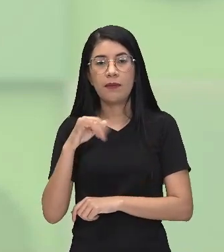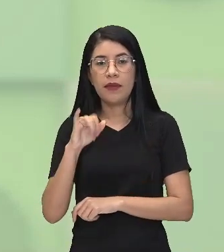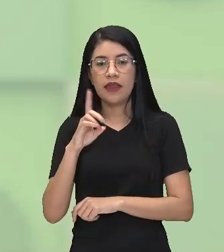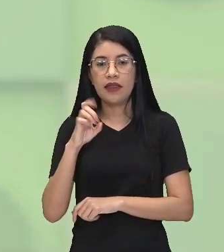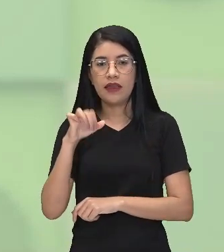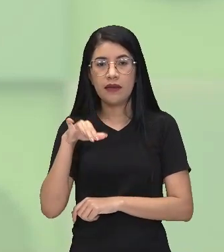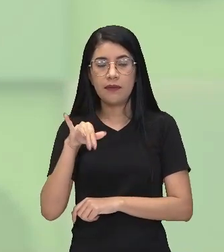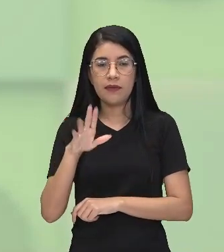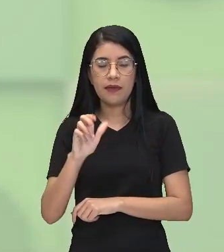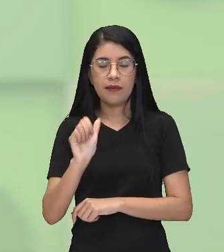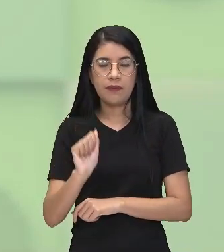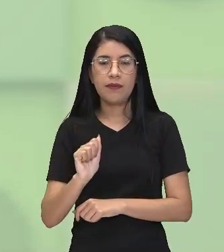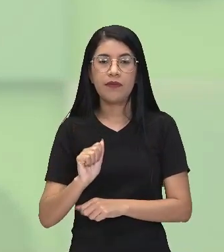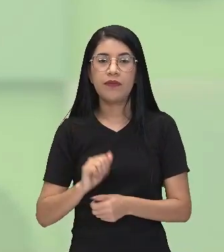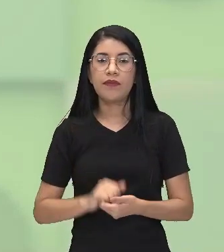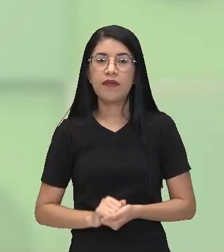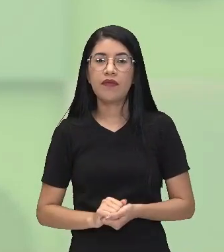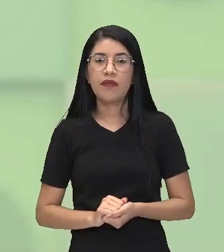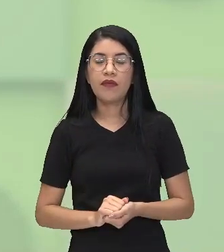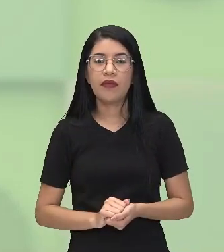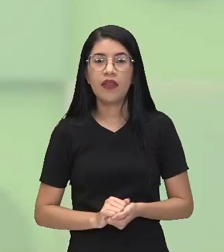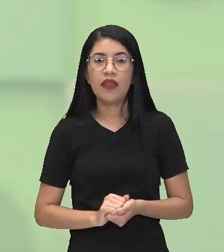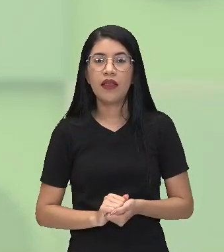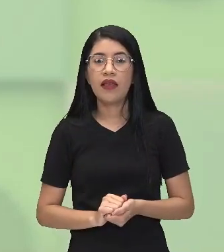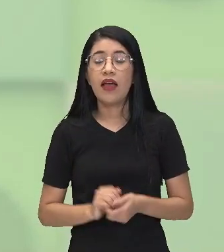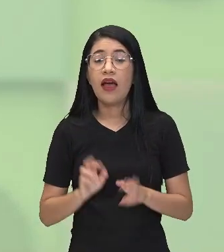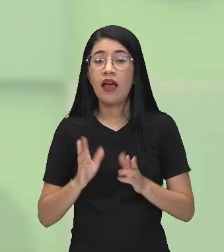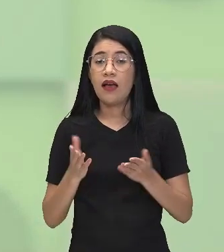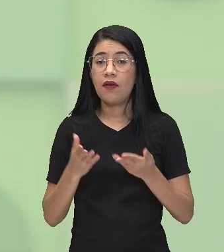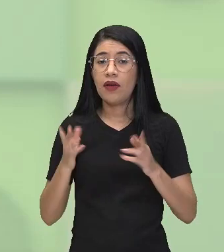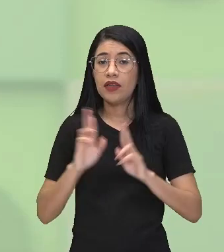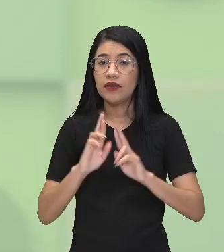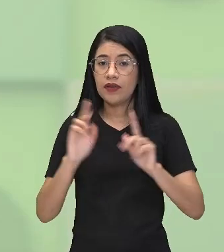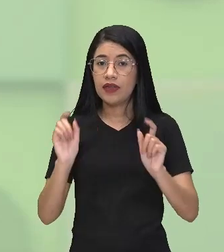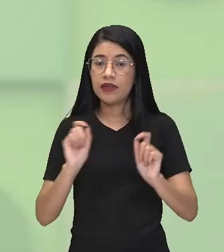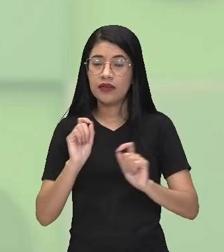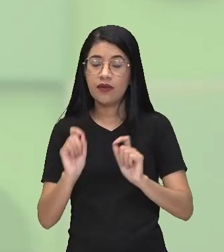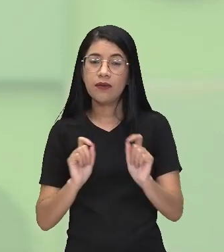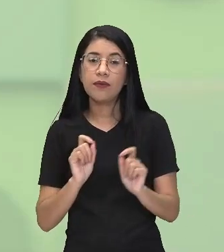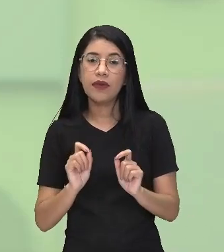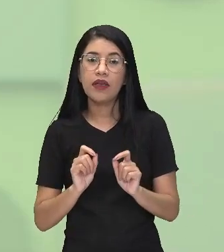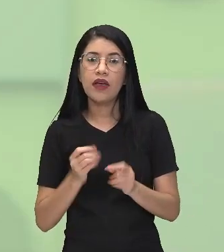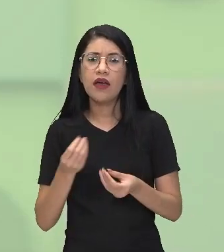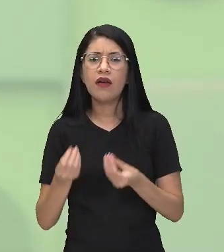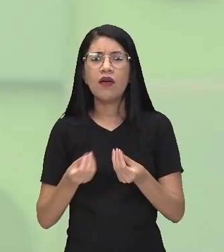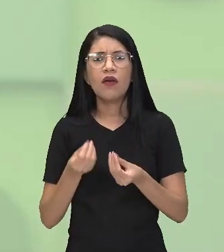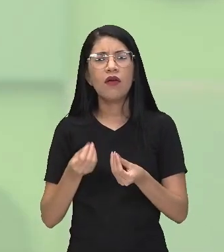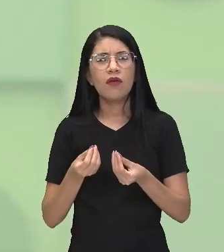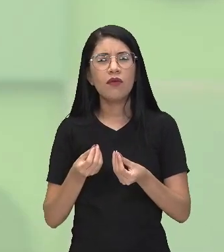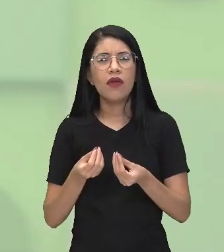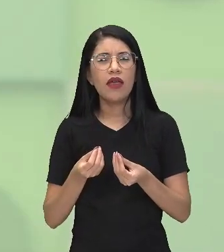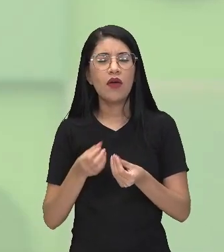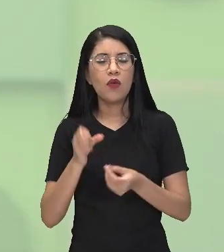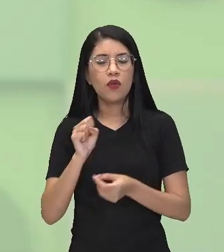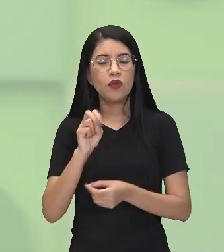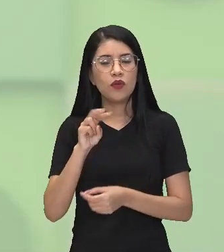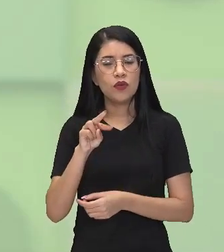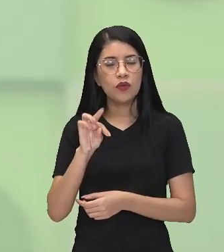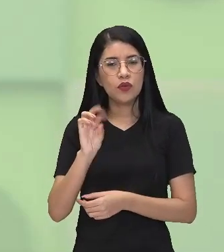vamos começar aí a diferenciar. Quero trazer para vocês como é que se diferencia um surto de